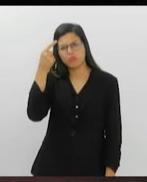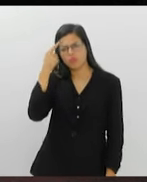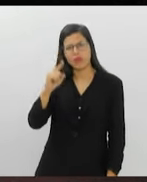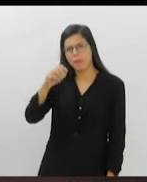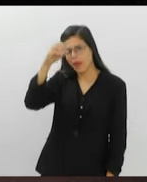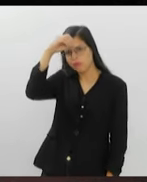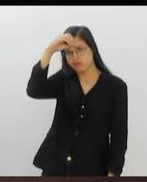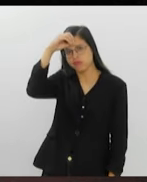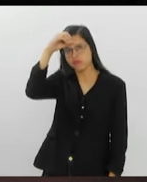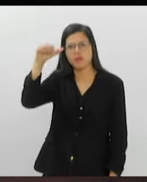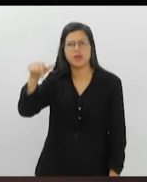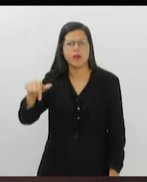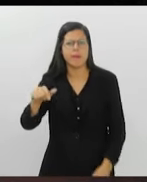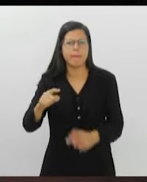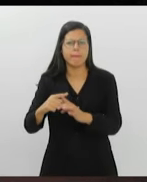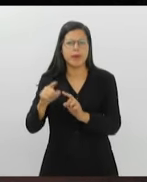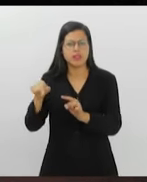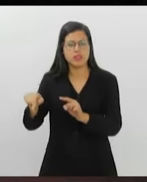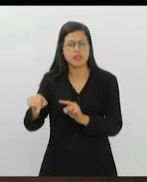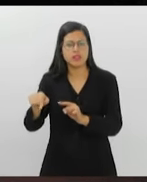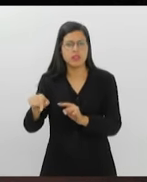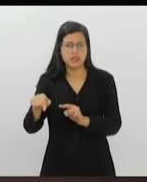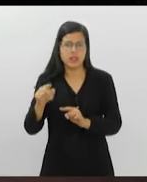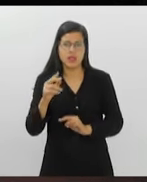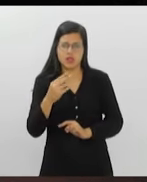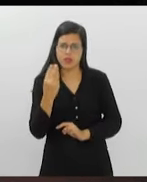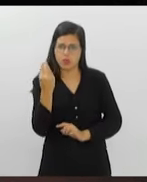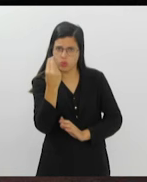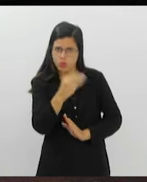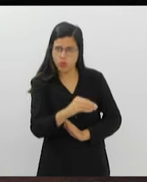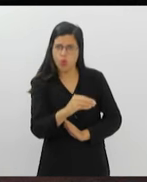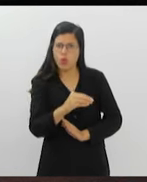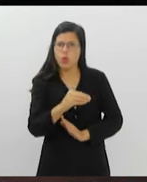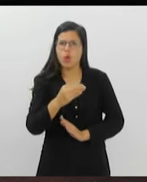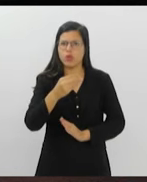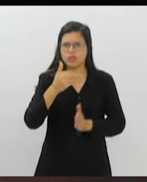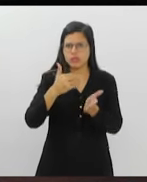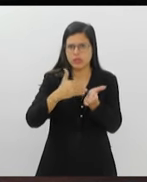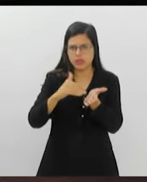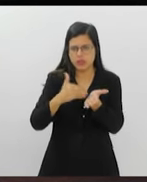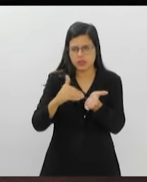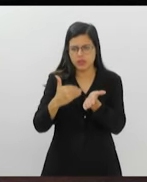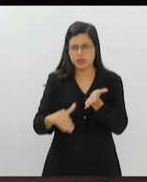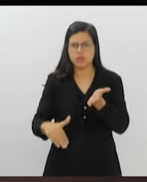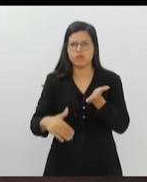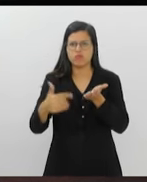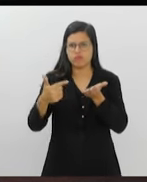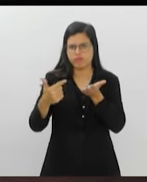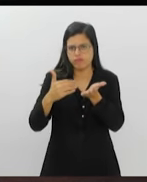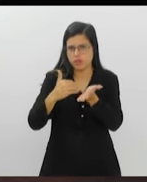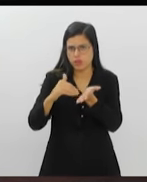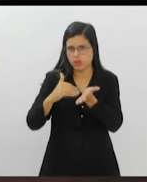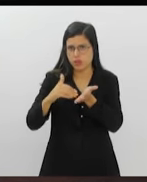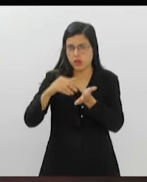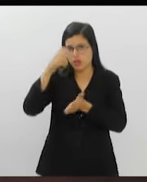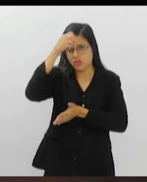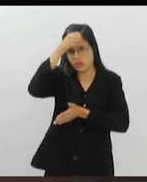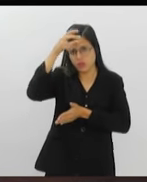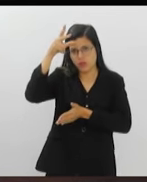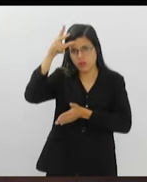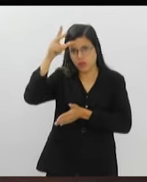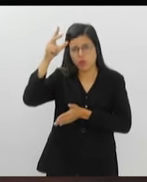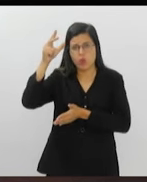quando foi ele que nomeou secretários, subsecretários dessa prefeitura que hoje é